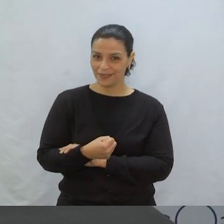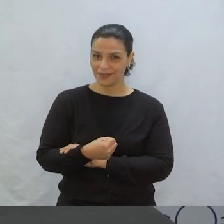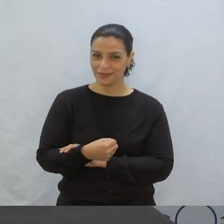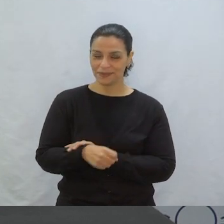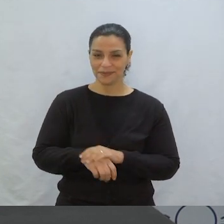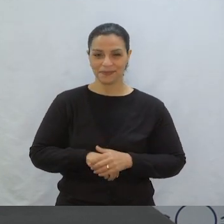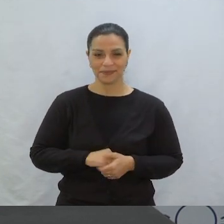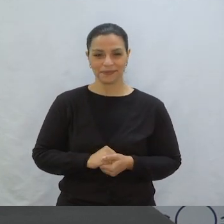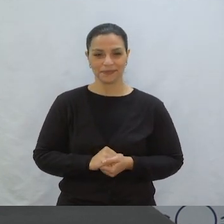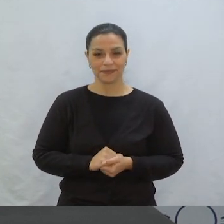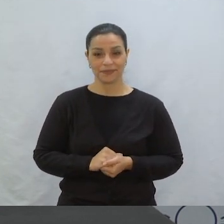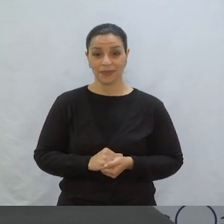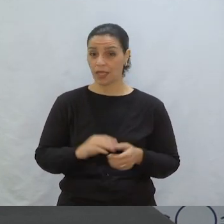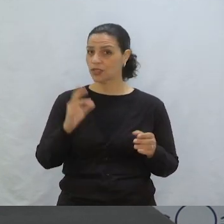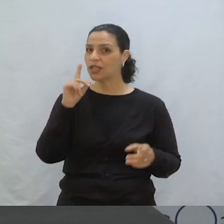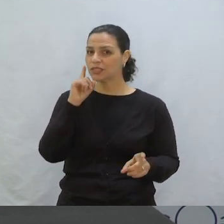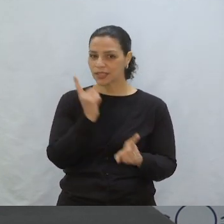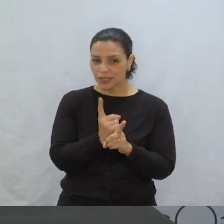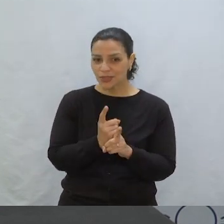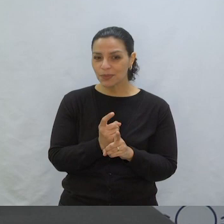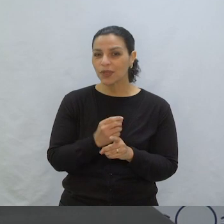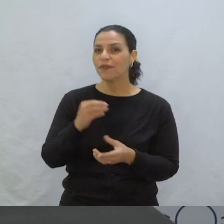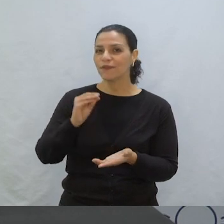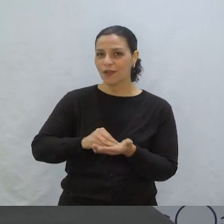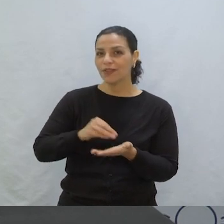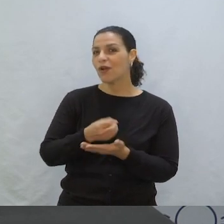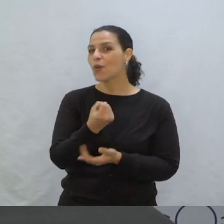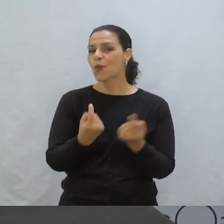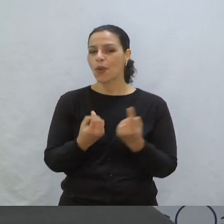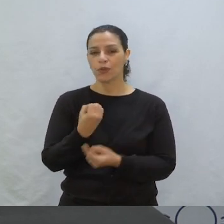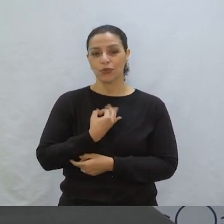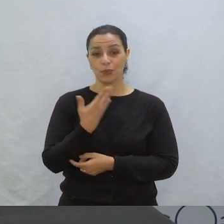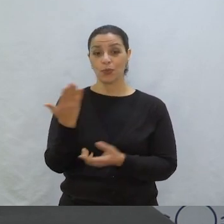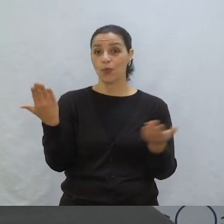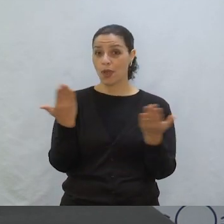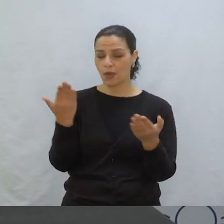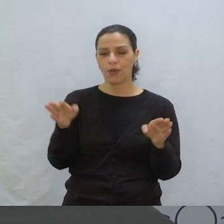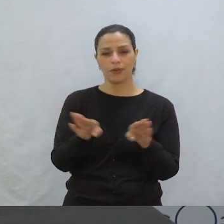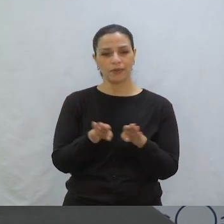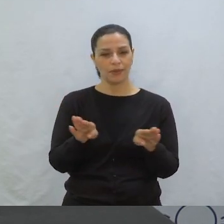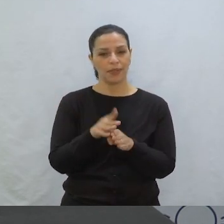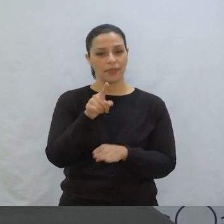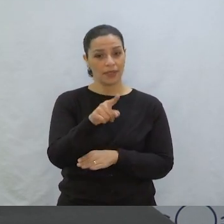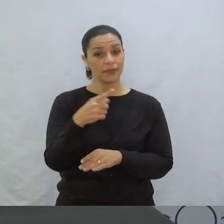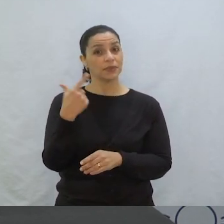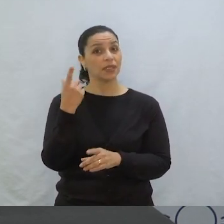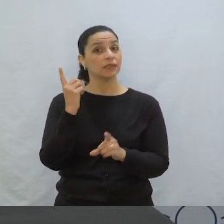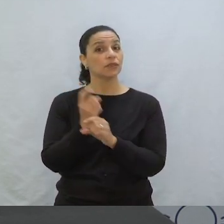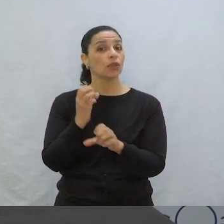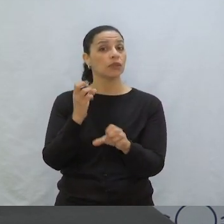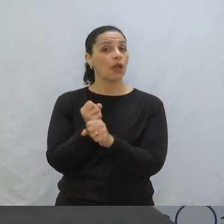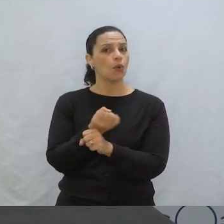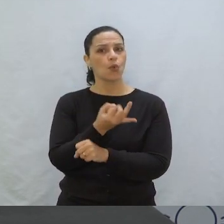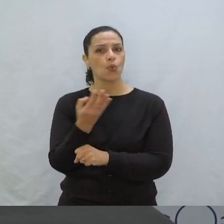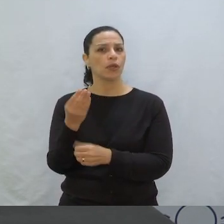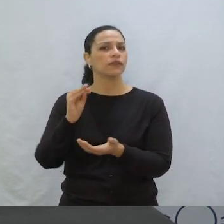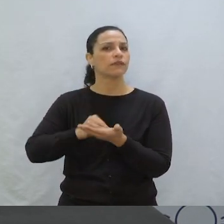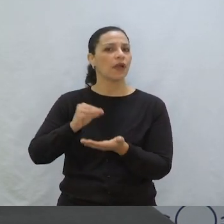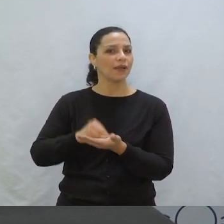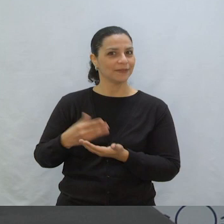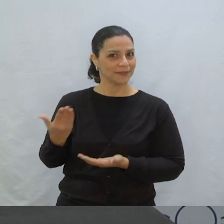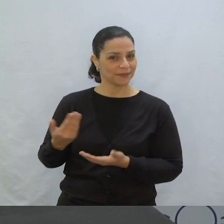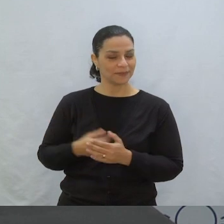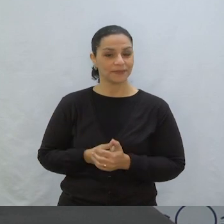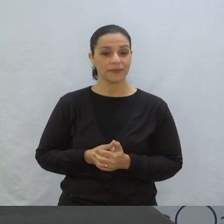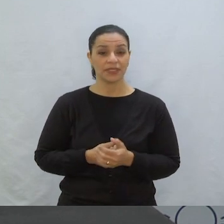a 8. Já descobrimos o número que estava faltando ali. Agora, temos que descobrir mais um